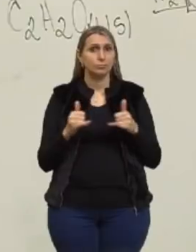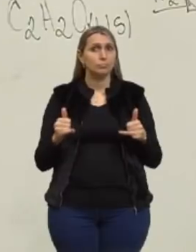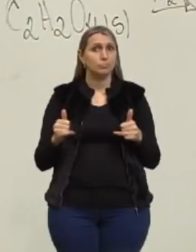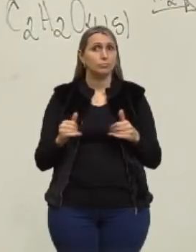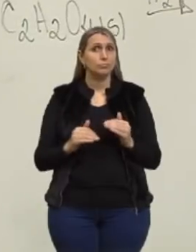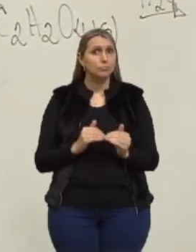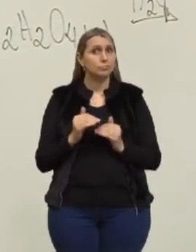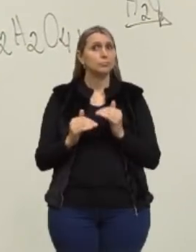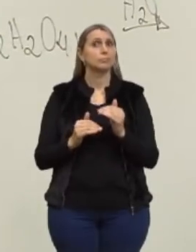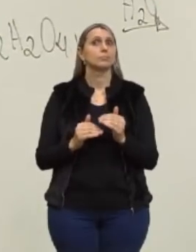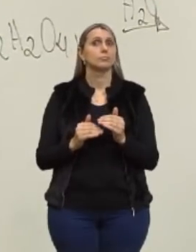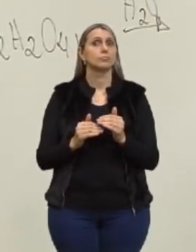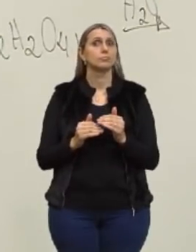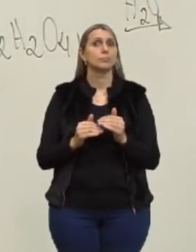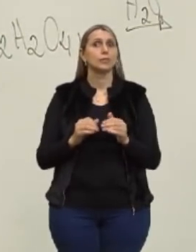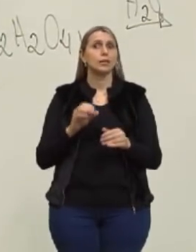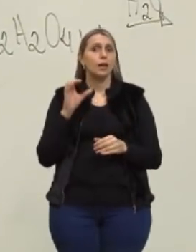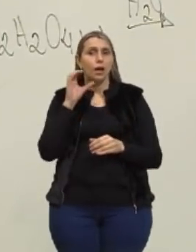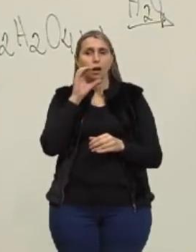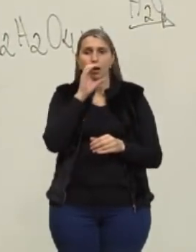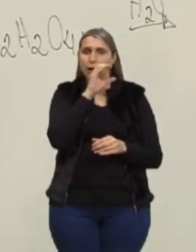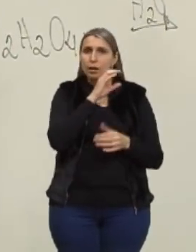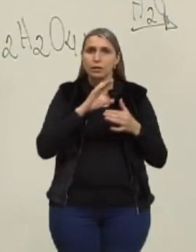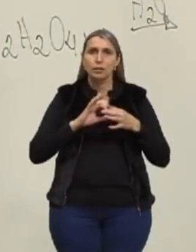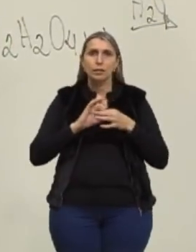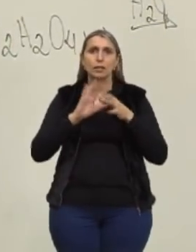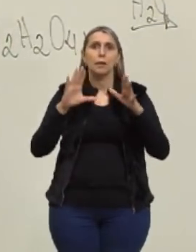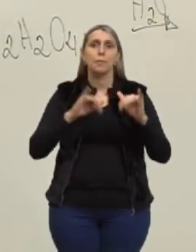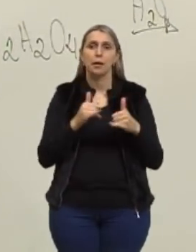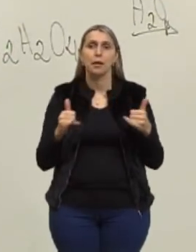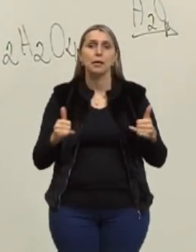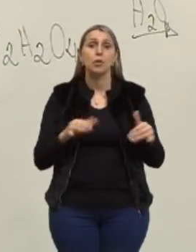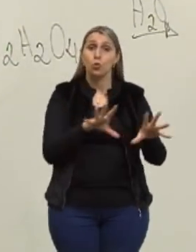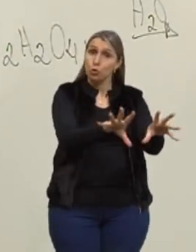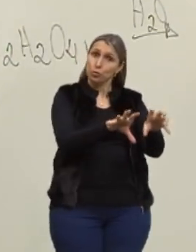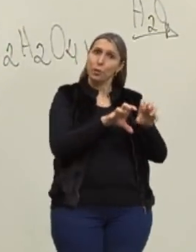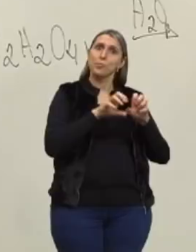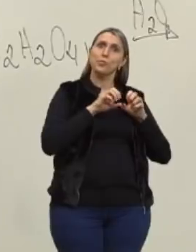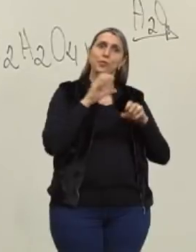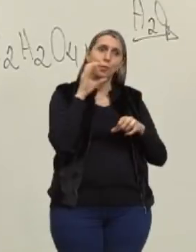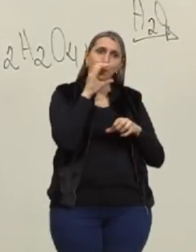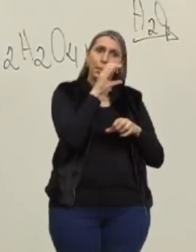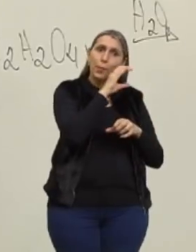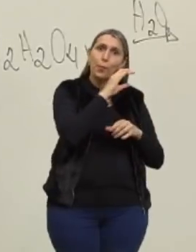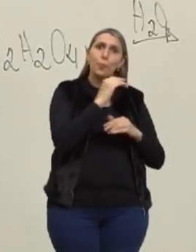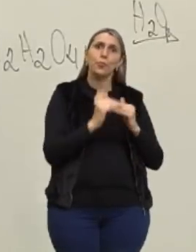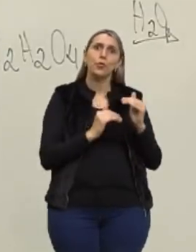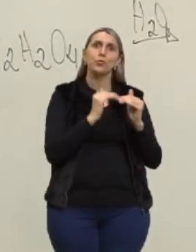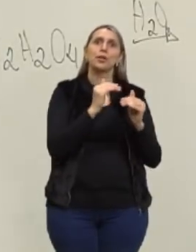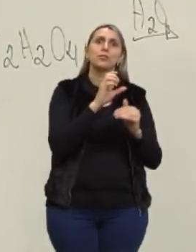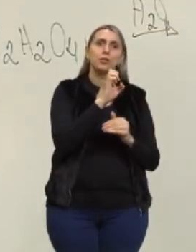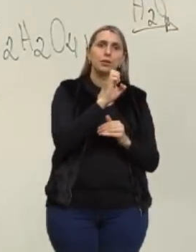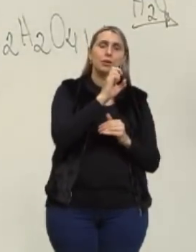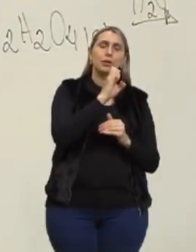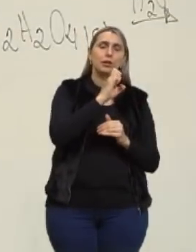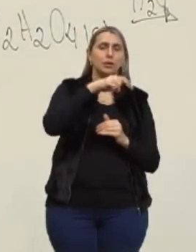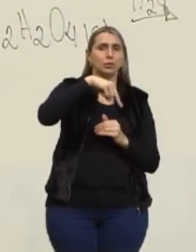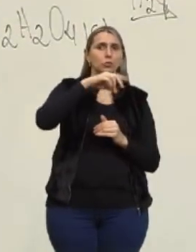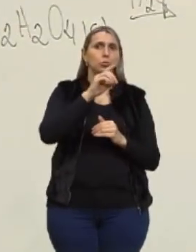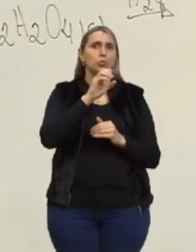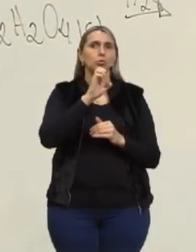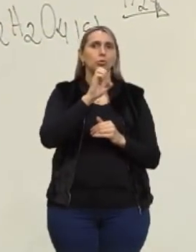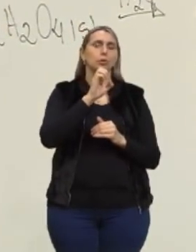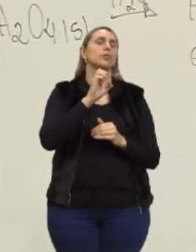são processos exotérmicos aqueles que absorvem energia são processos endotérmico e é muito importante